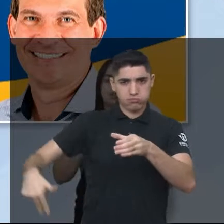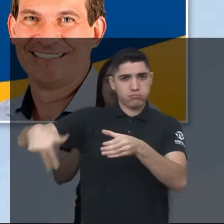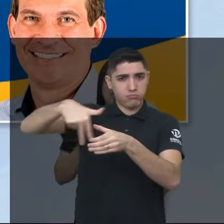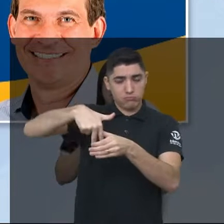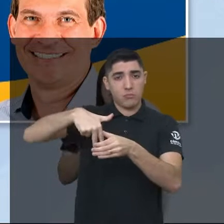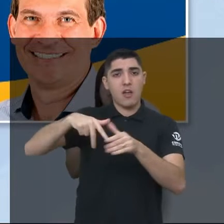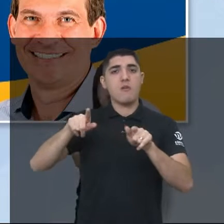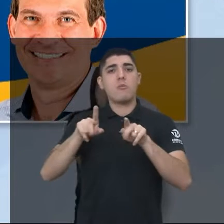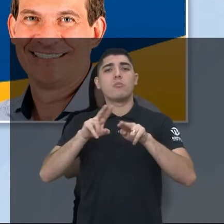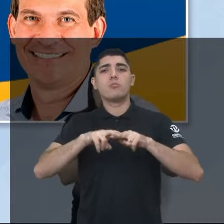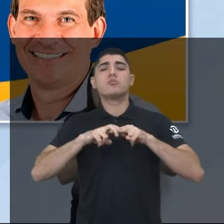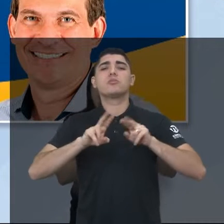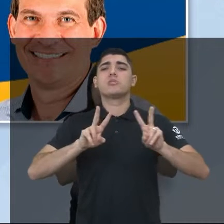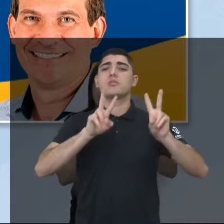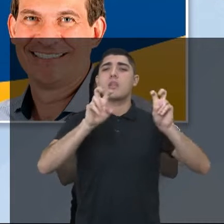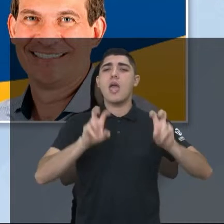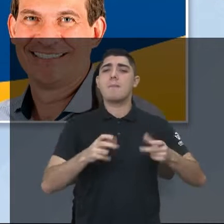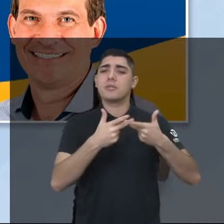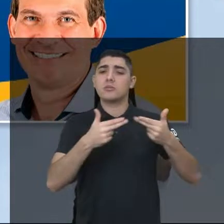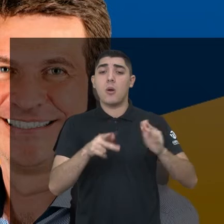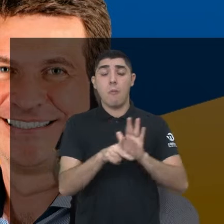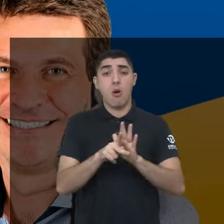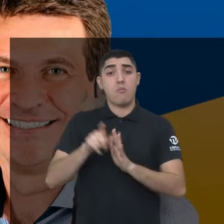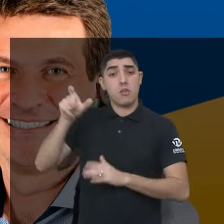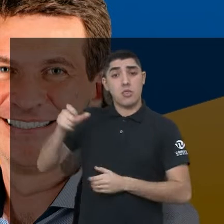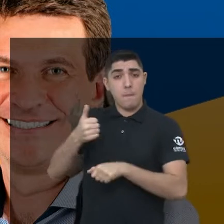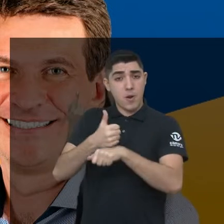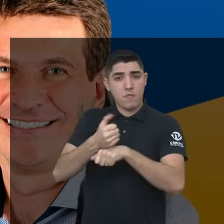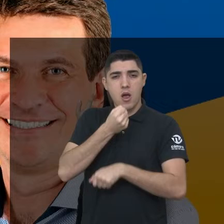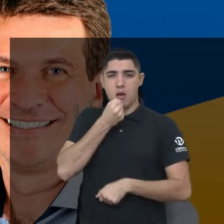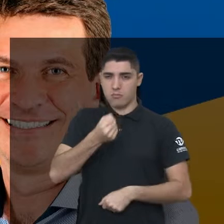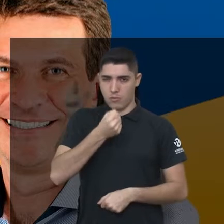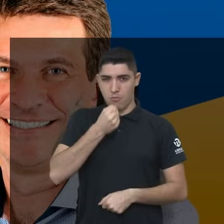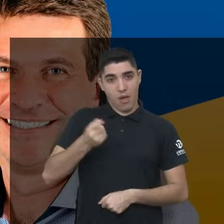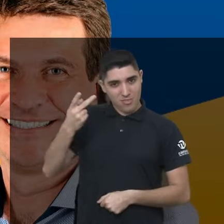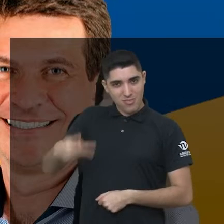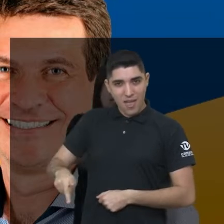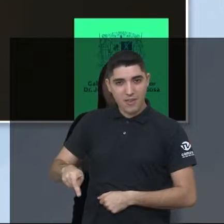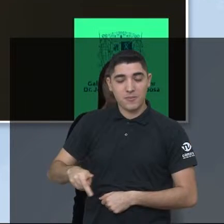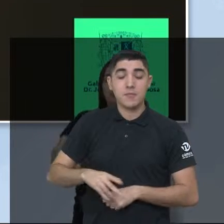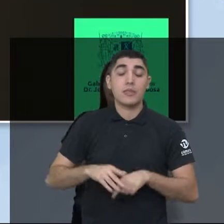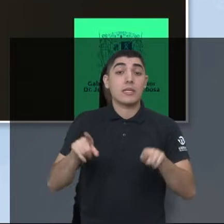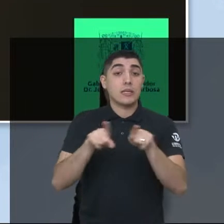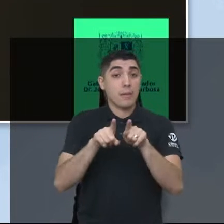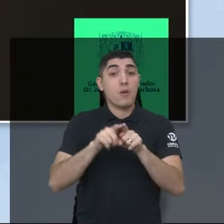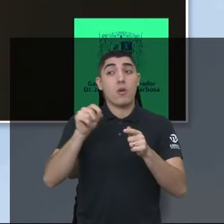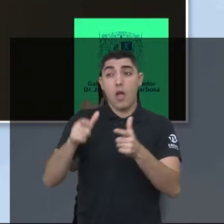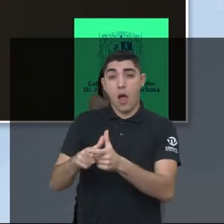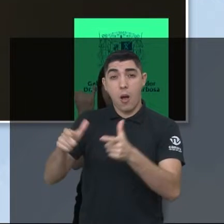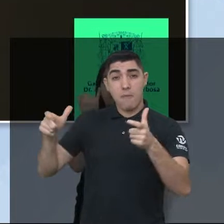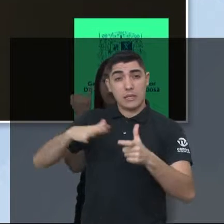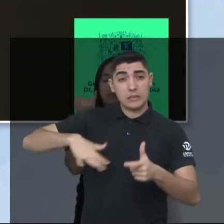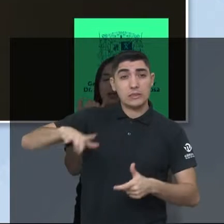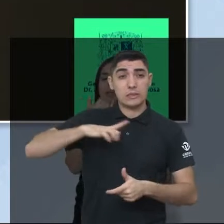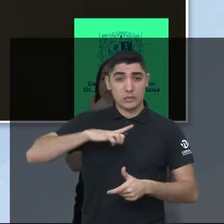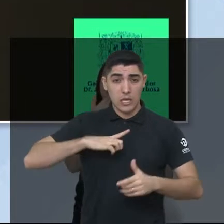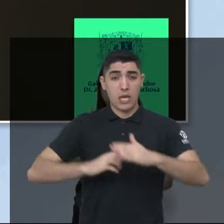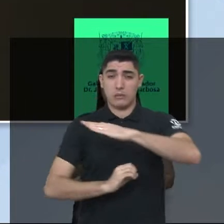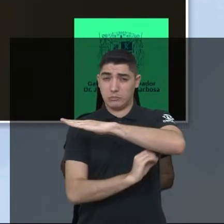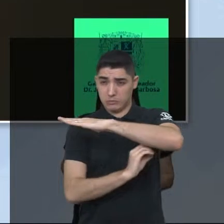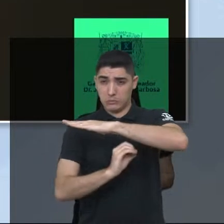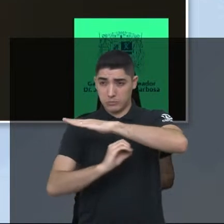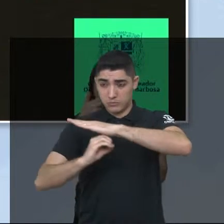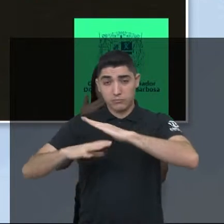abordar temas como a regulamentação da atividade de locutor no comércio da cidade, aumento nos casos de trombose